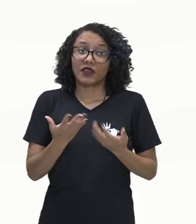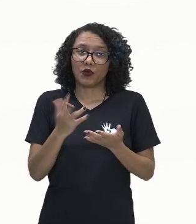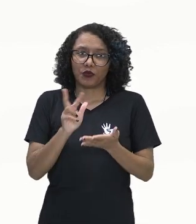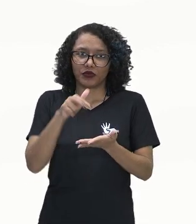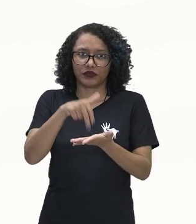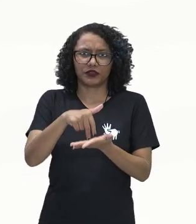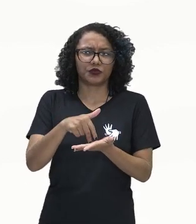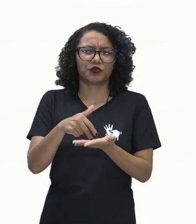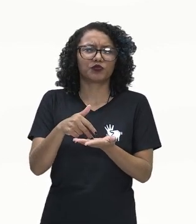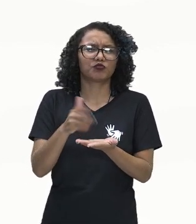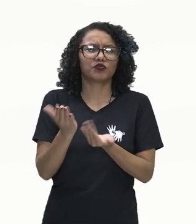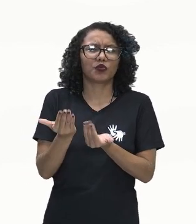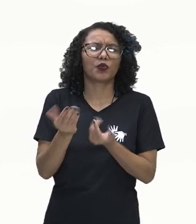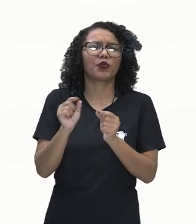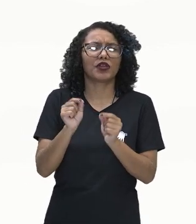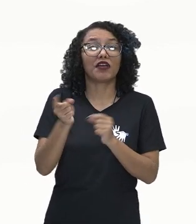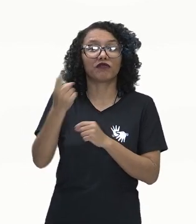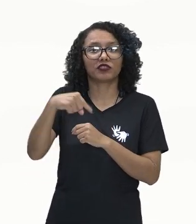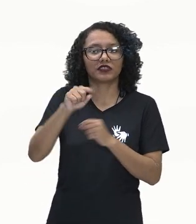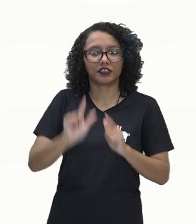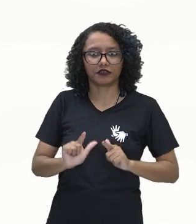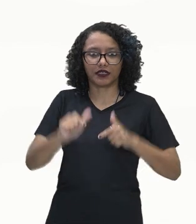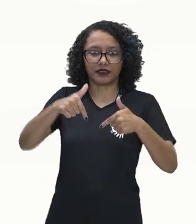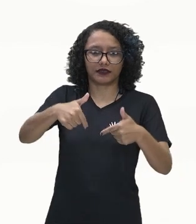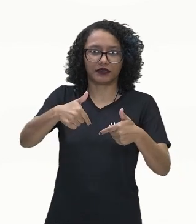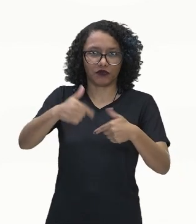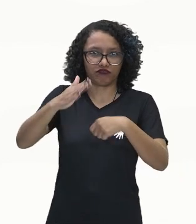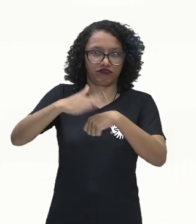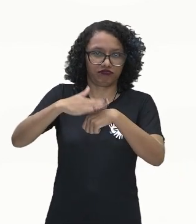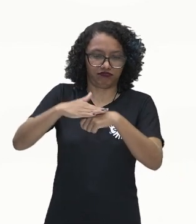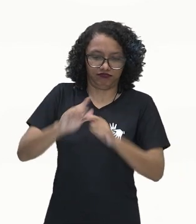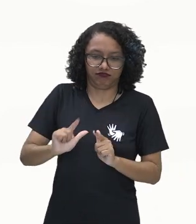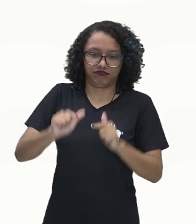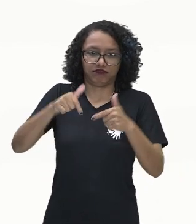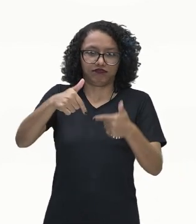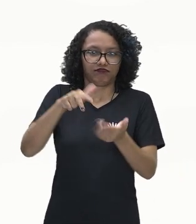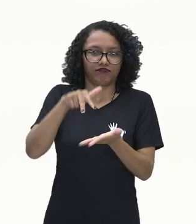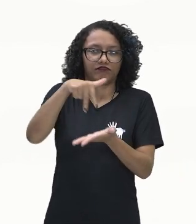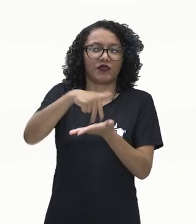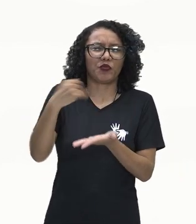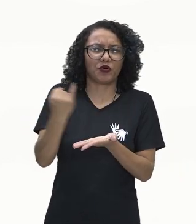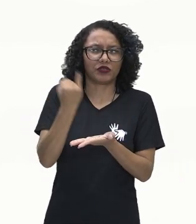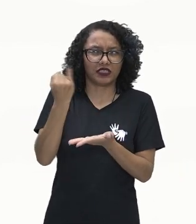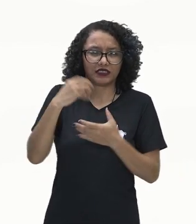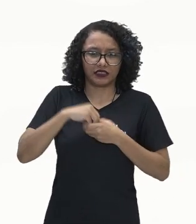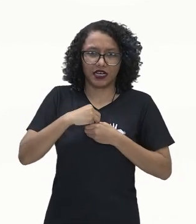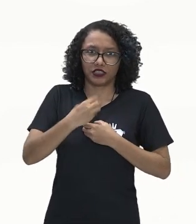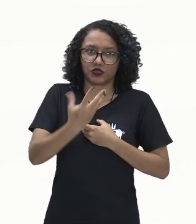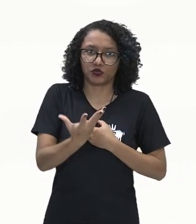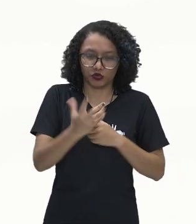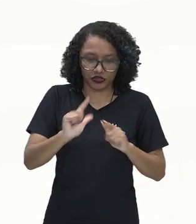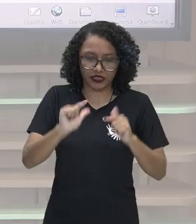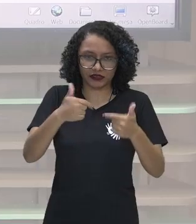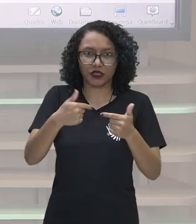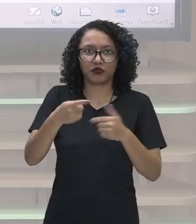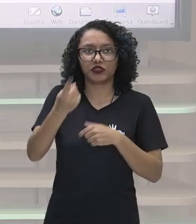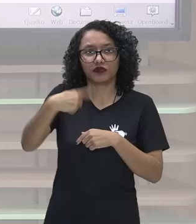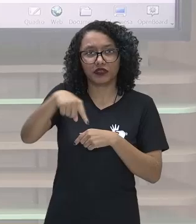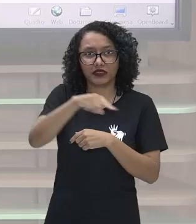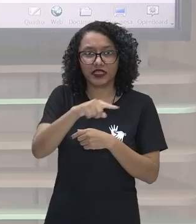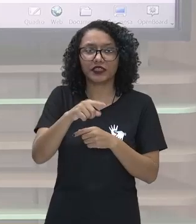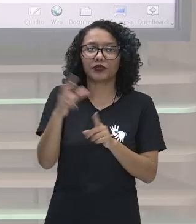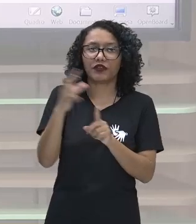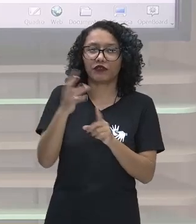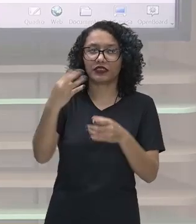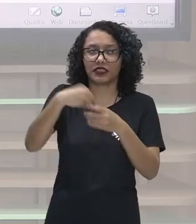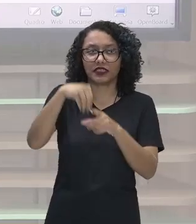essa ação que vocês podem ter e essa importância das atitudes de vocês na transformação social, nas mudanças